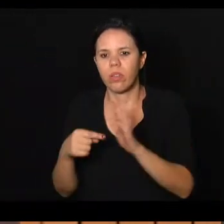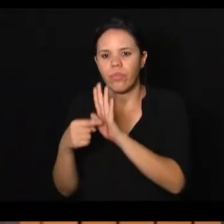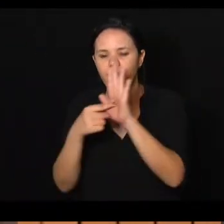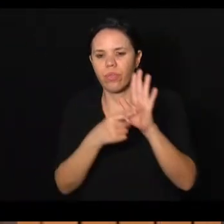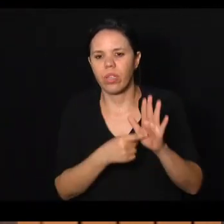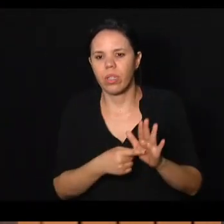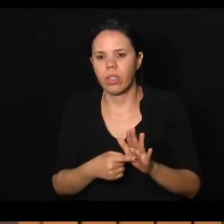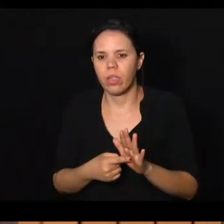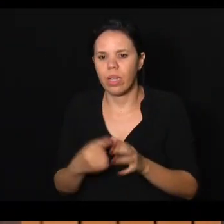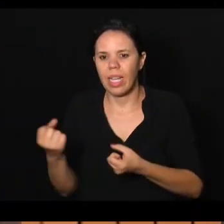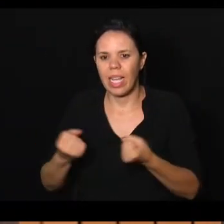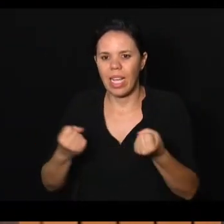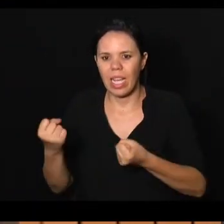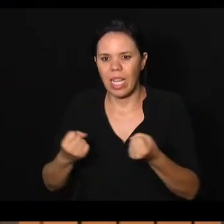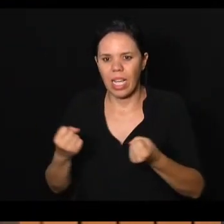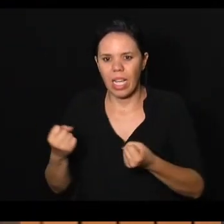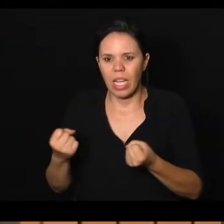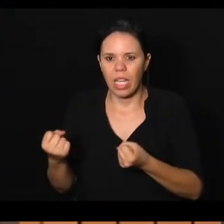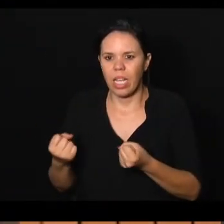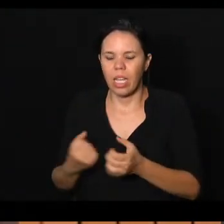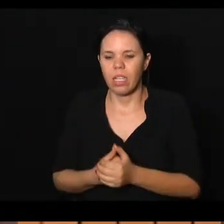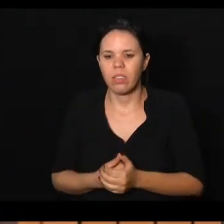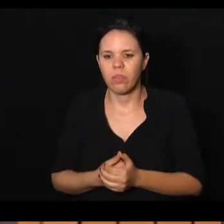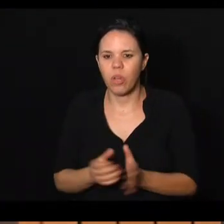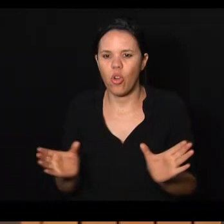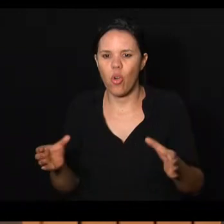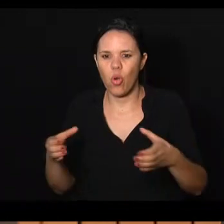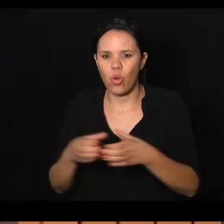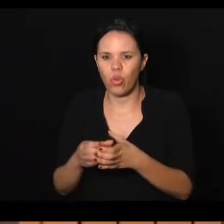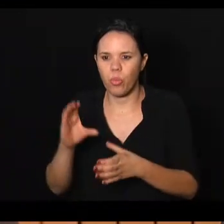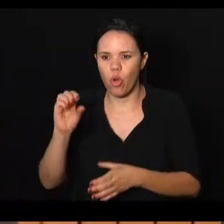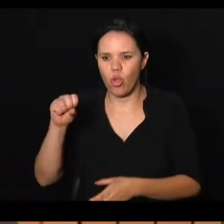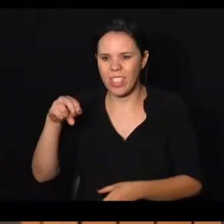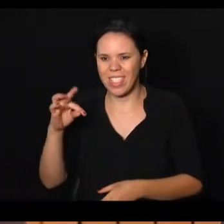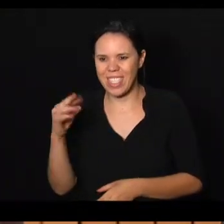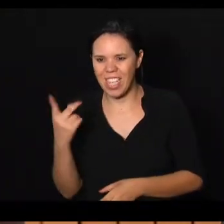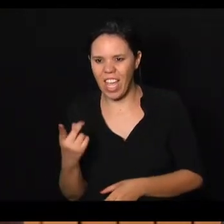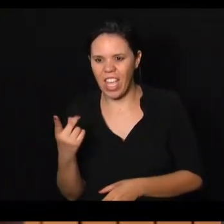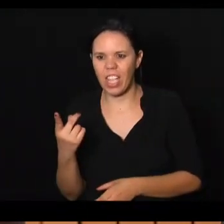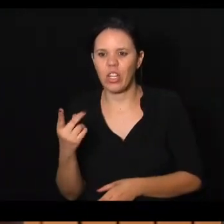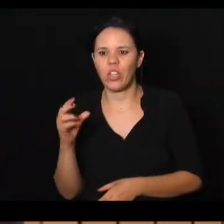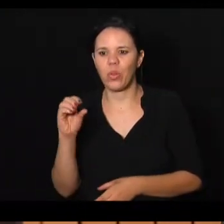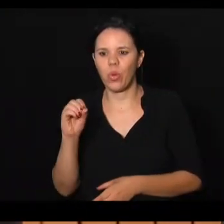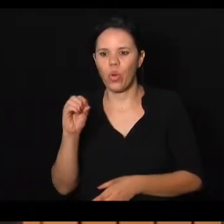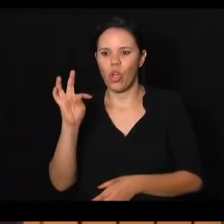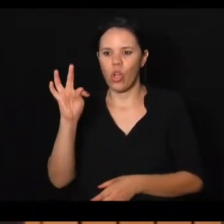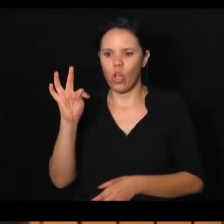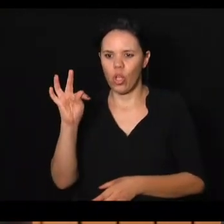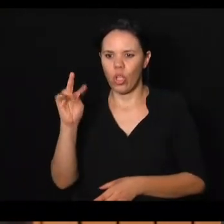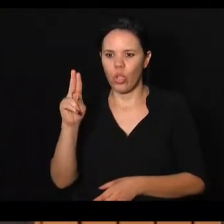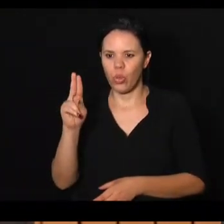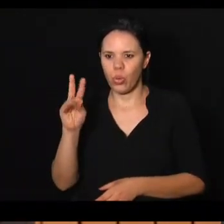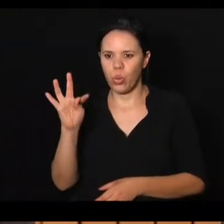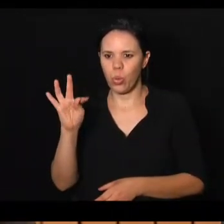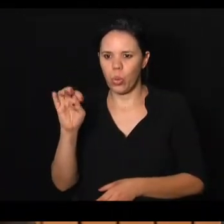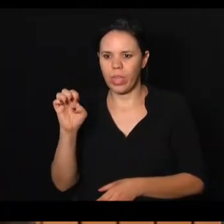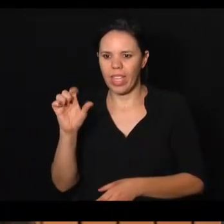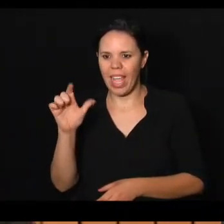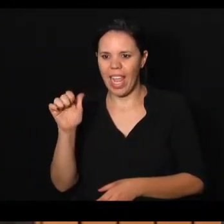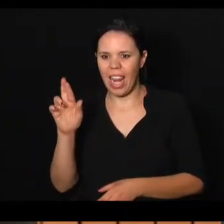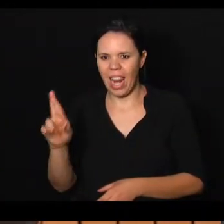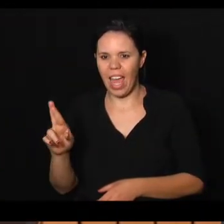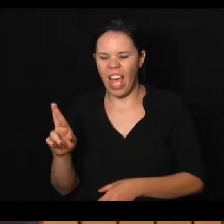entregar carros para os conselhos tutelares da região. Nós estamos fortalecendo os